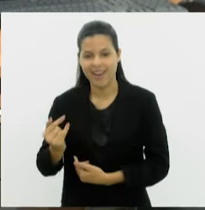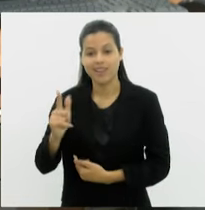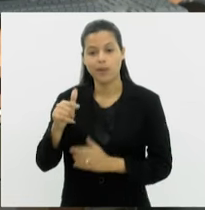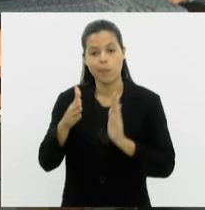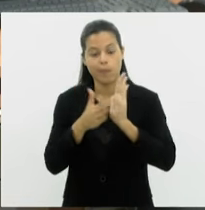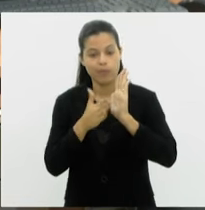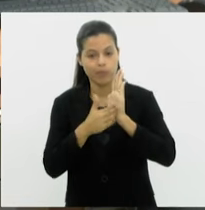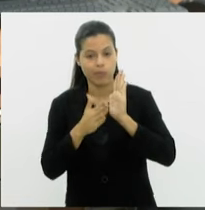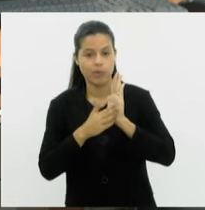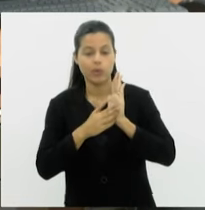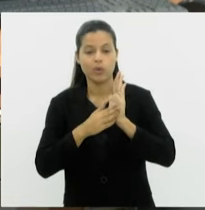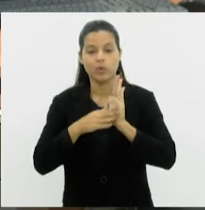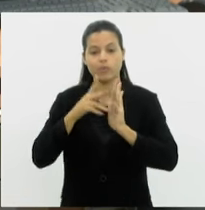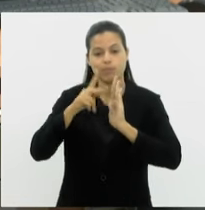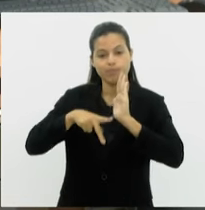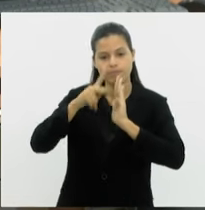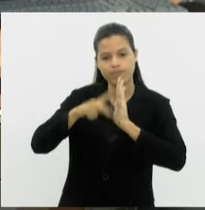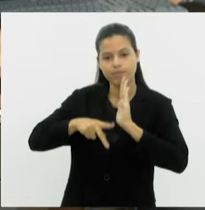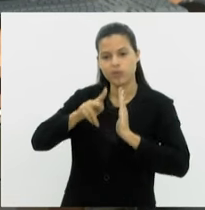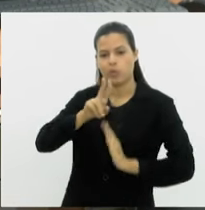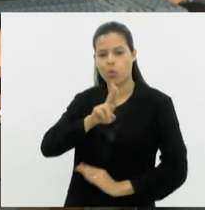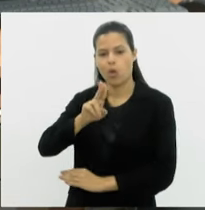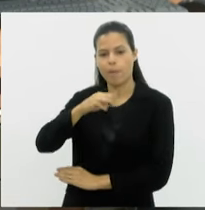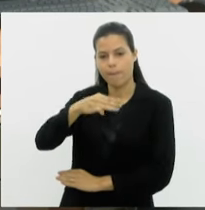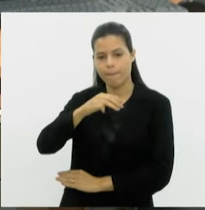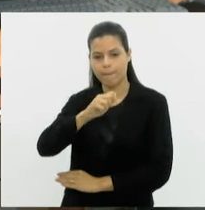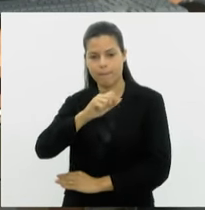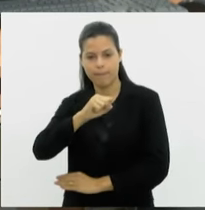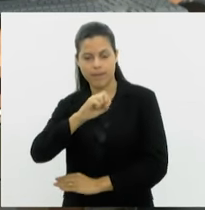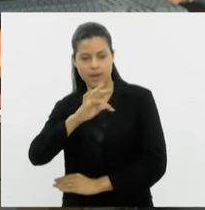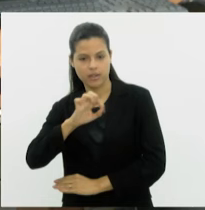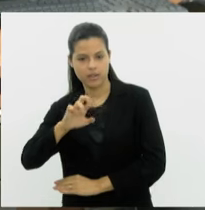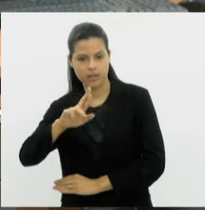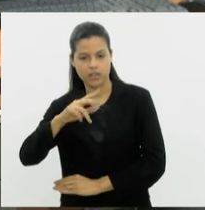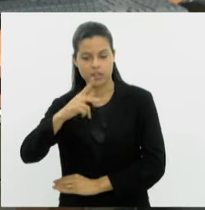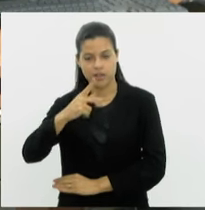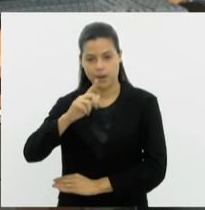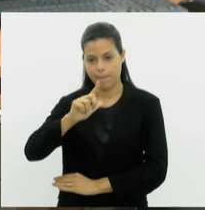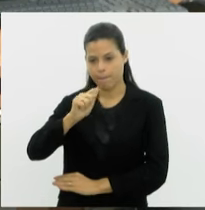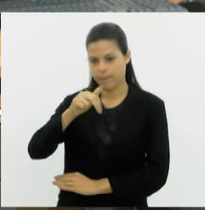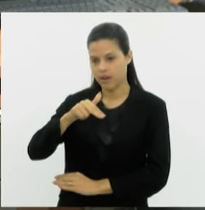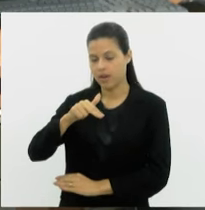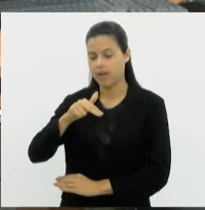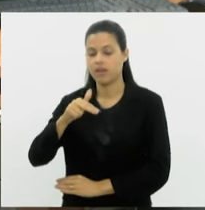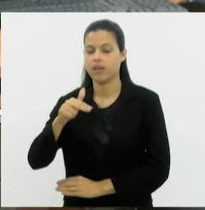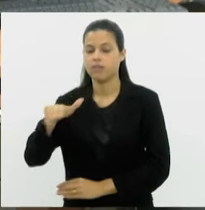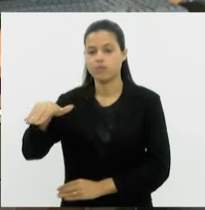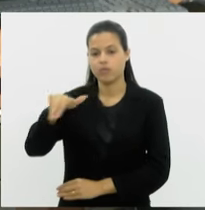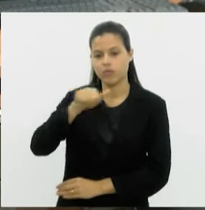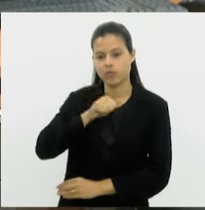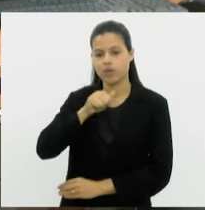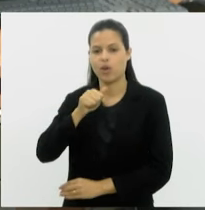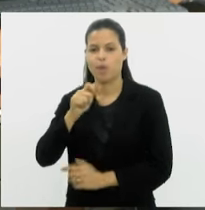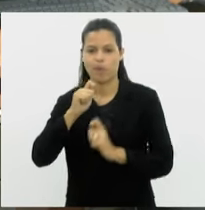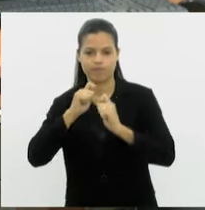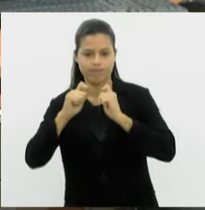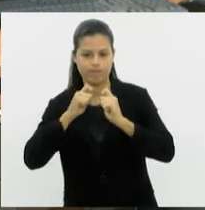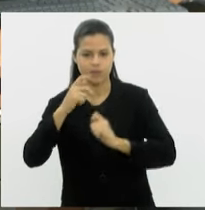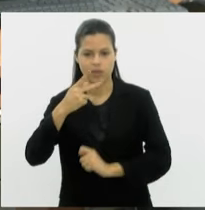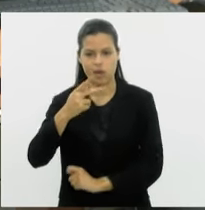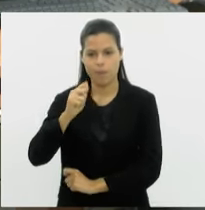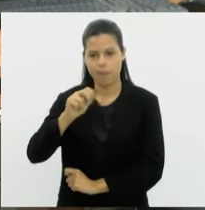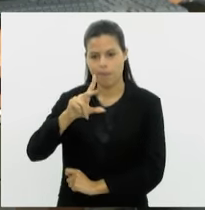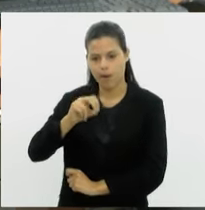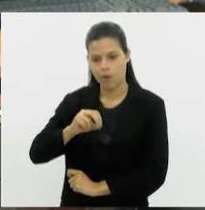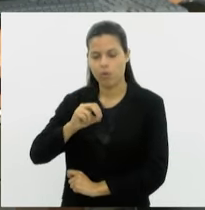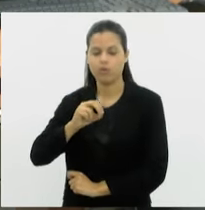chamado Master Plan do Centro do Rio. Uma visão de futuro. Eu vou chamar ao vivo o repórter Paulo Vitor Viviani, que tem mais detalhes